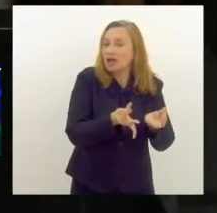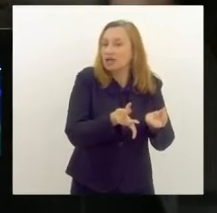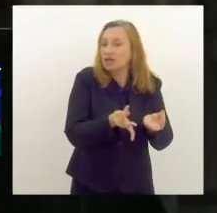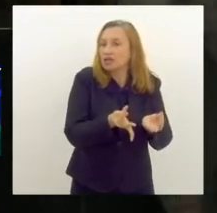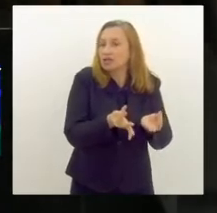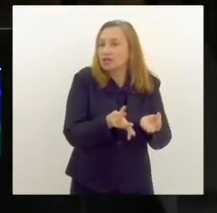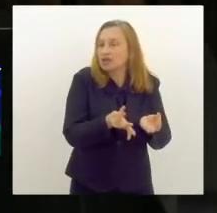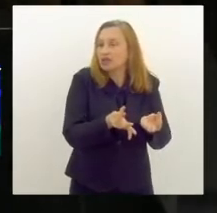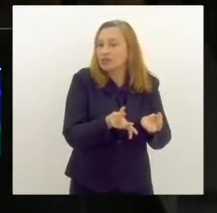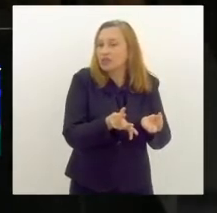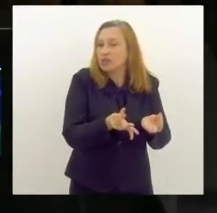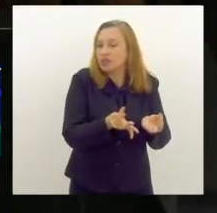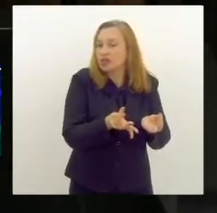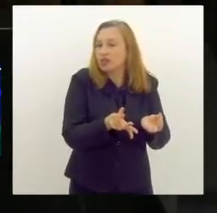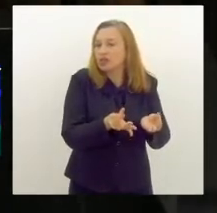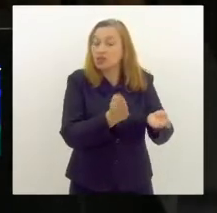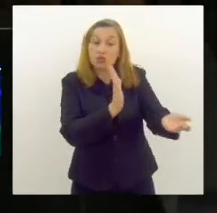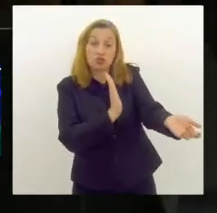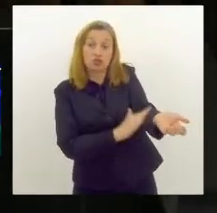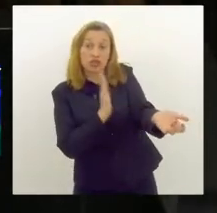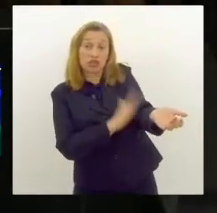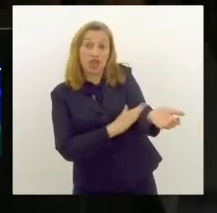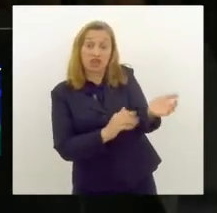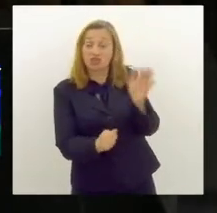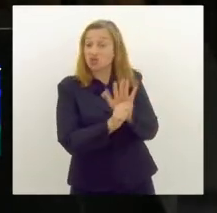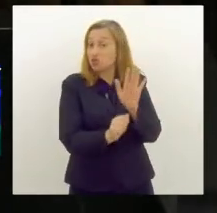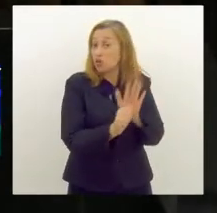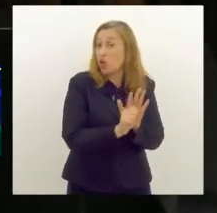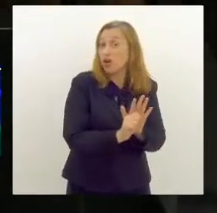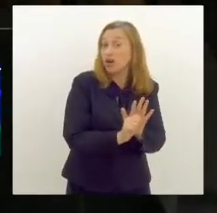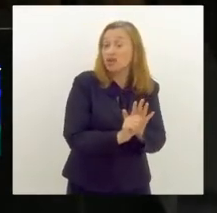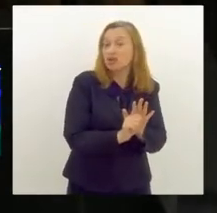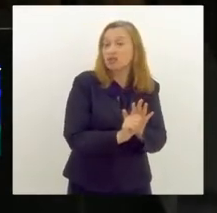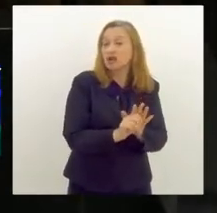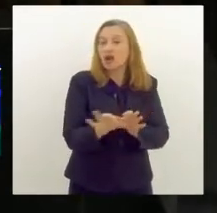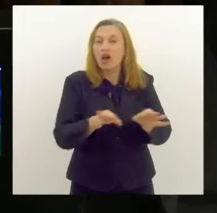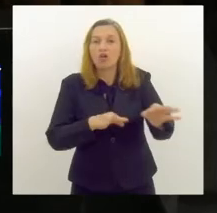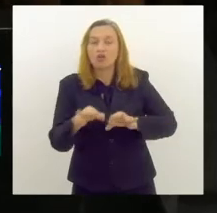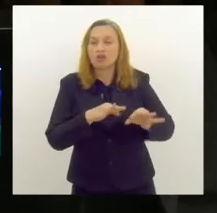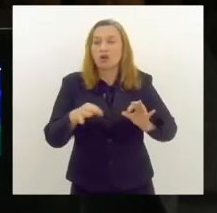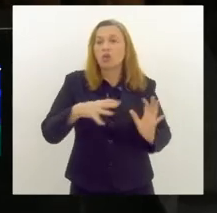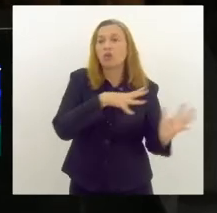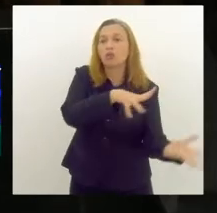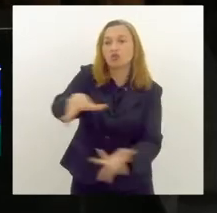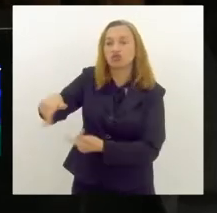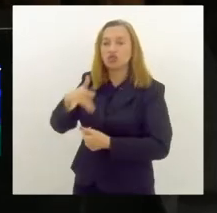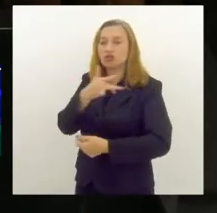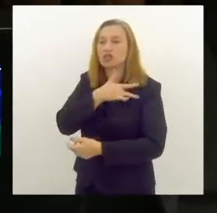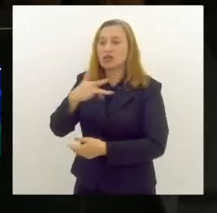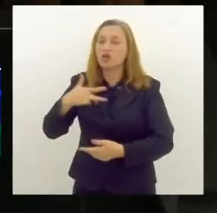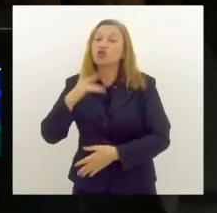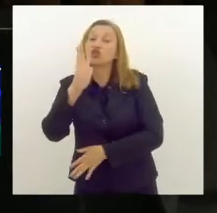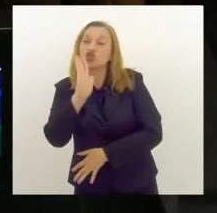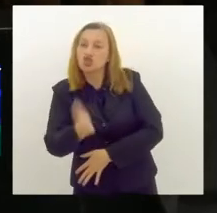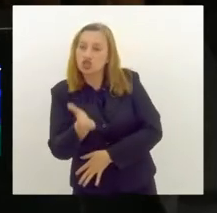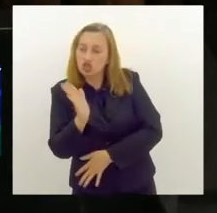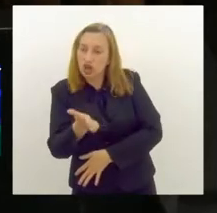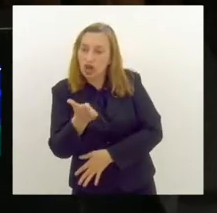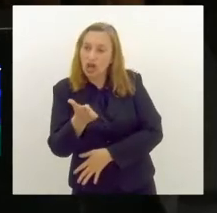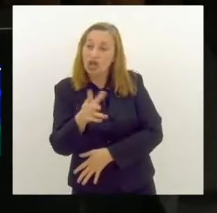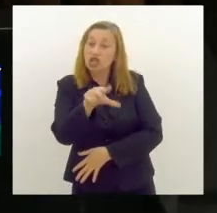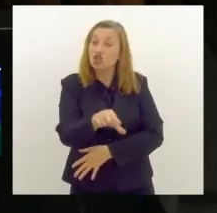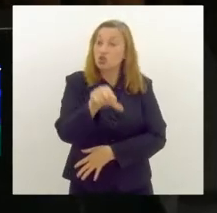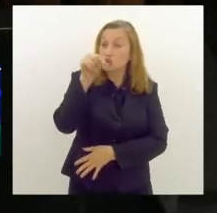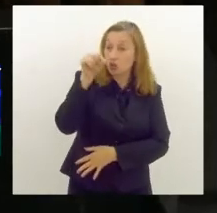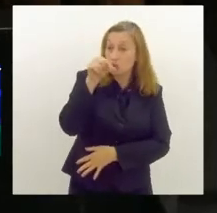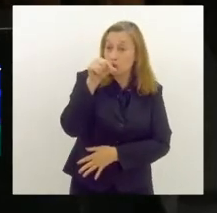daqueles dependentes que a Organização Mundial da Saúde já definiu